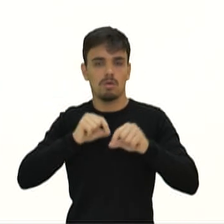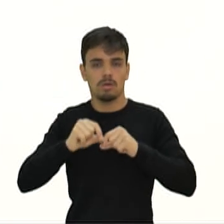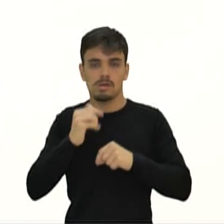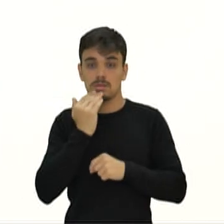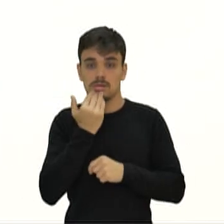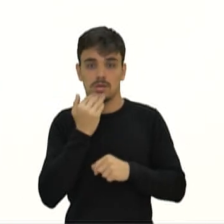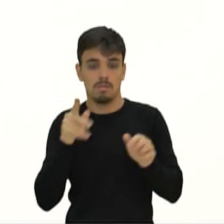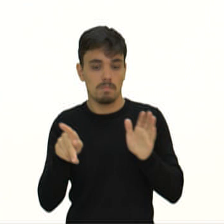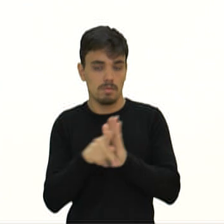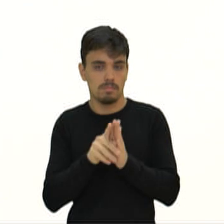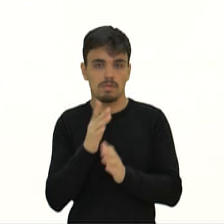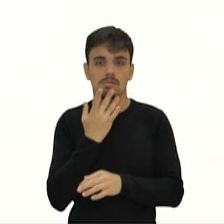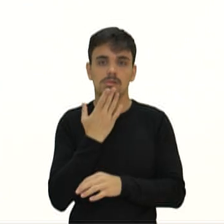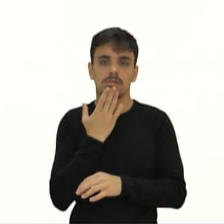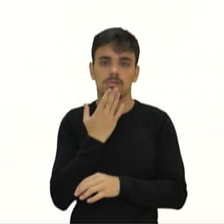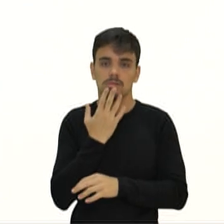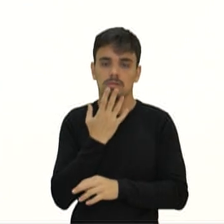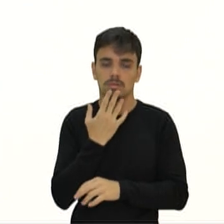também chamado de